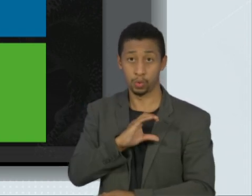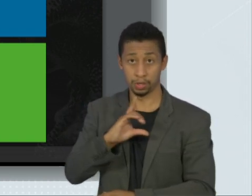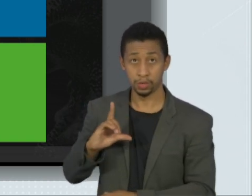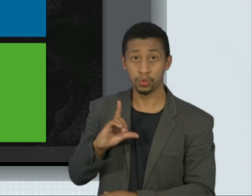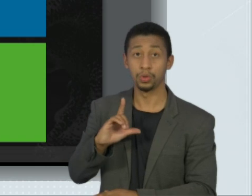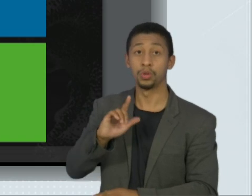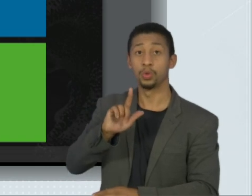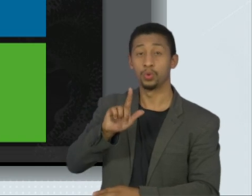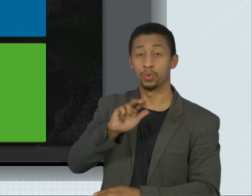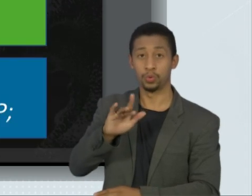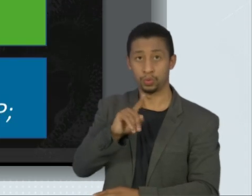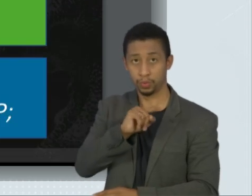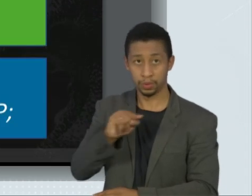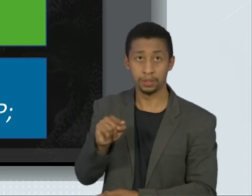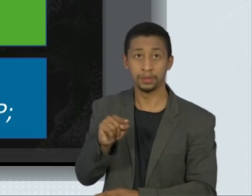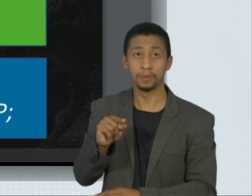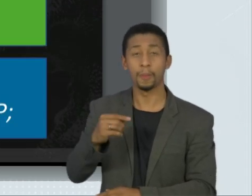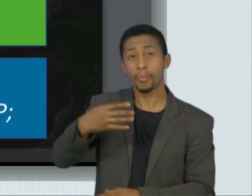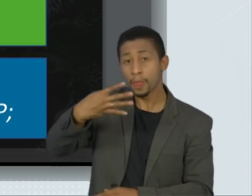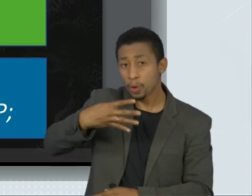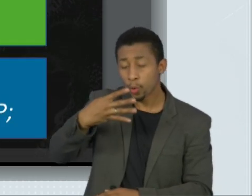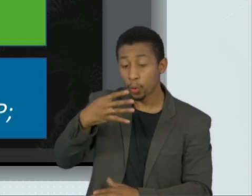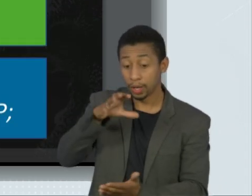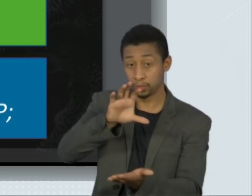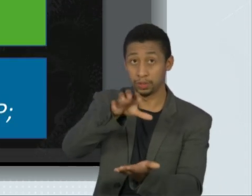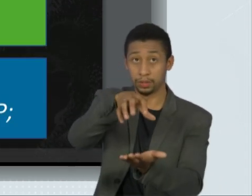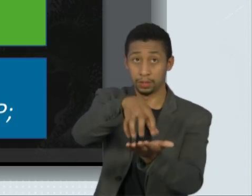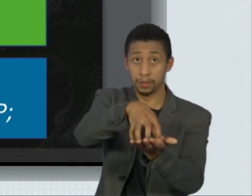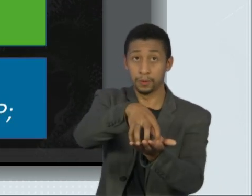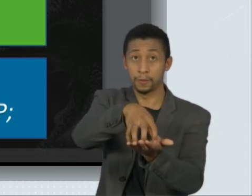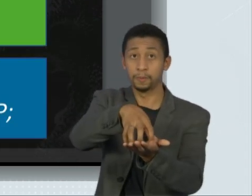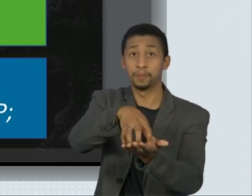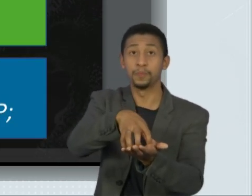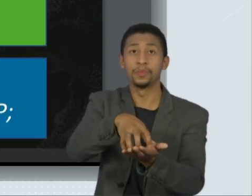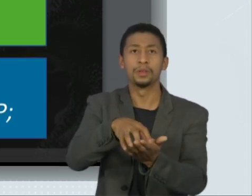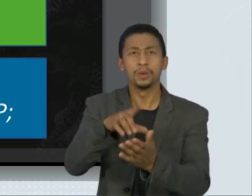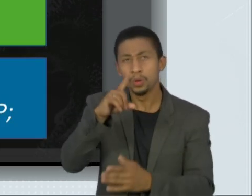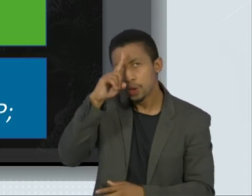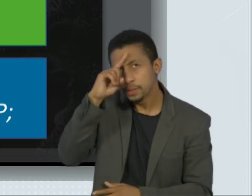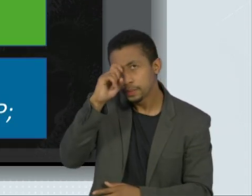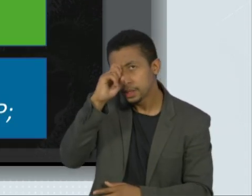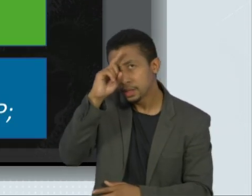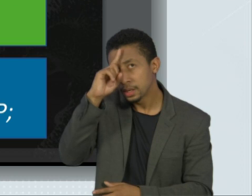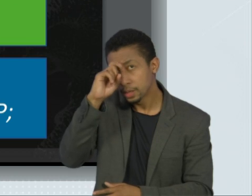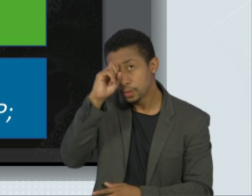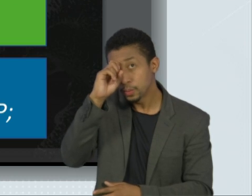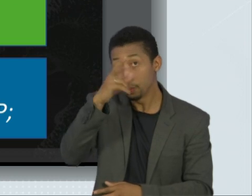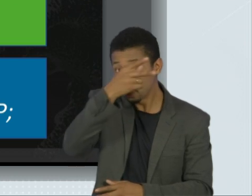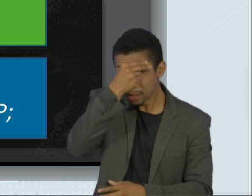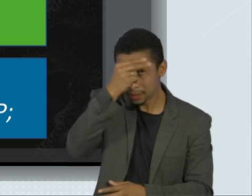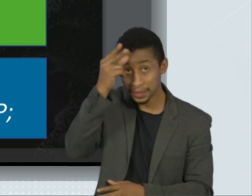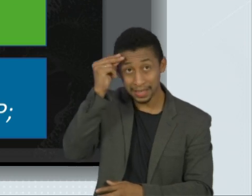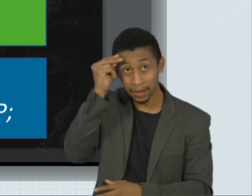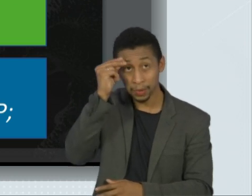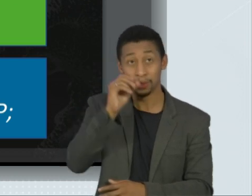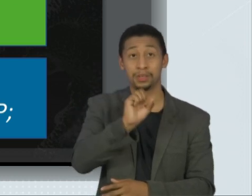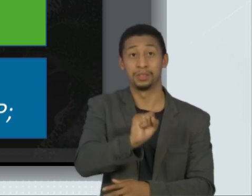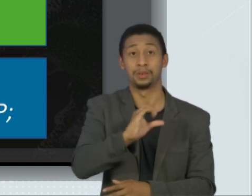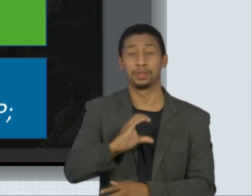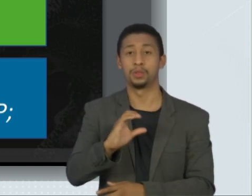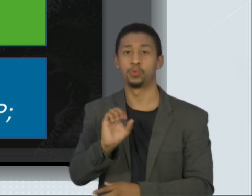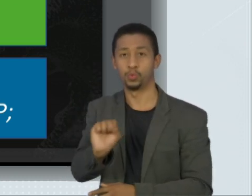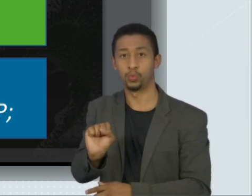presente. O quarto centro é do Hospital Municipal de São Caetano do Sul.